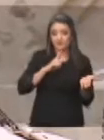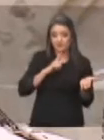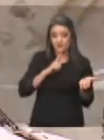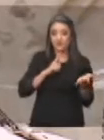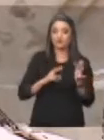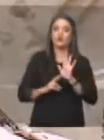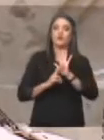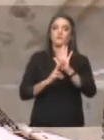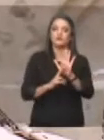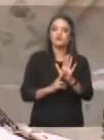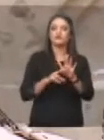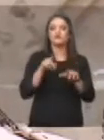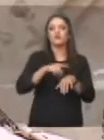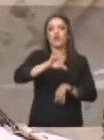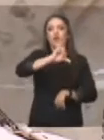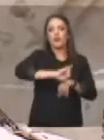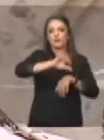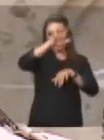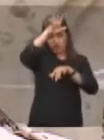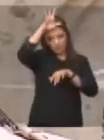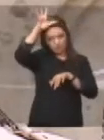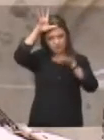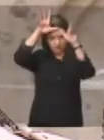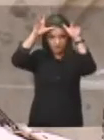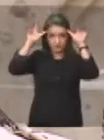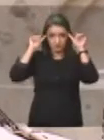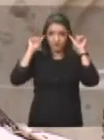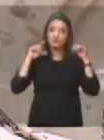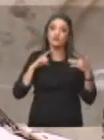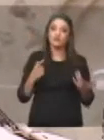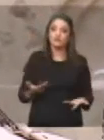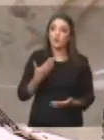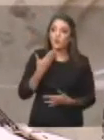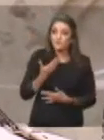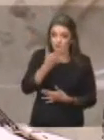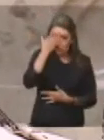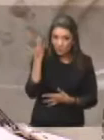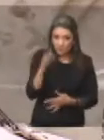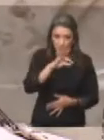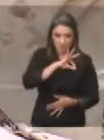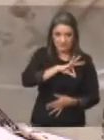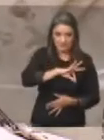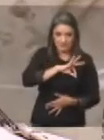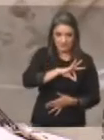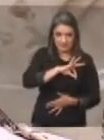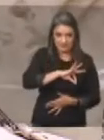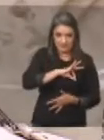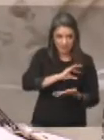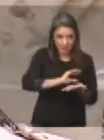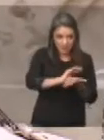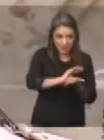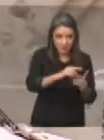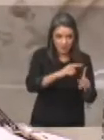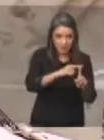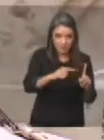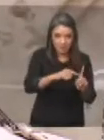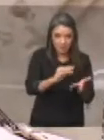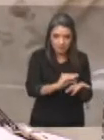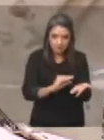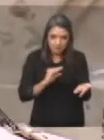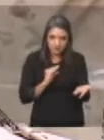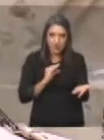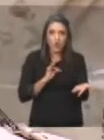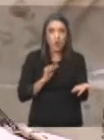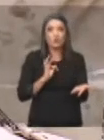ou em seu gabinete, exigindo de tais servidores que esses servidores devolvessem parcela ou a totalidade de